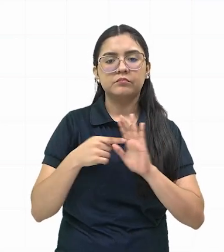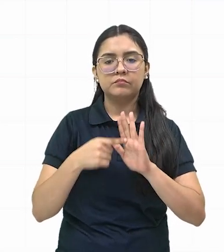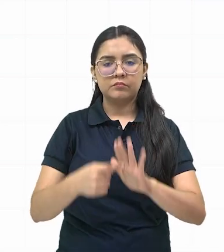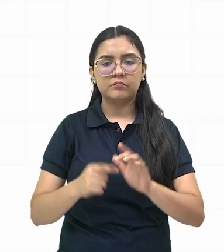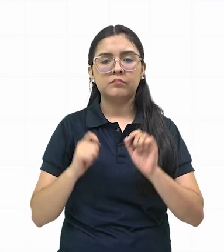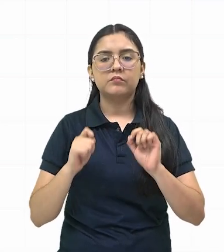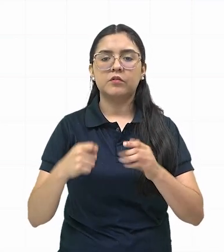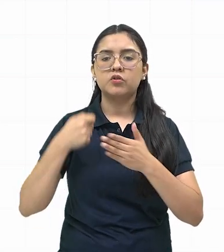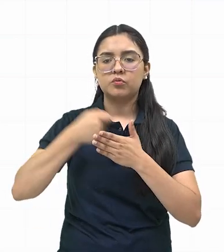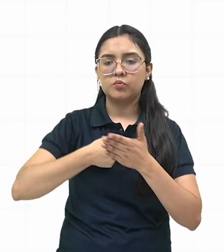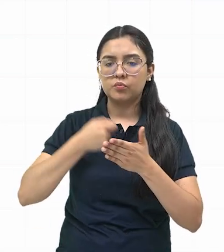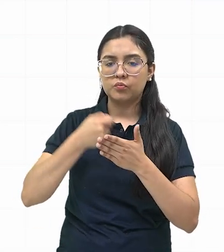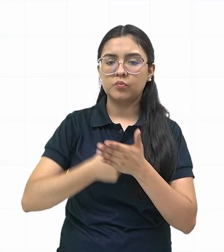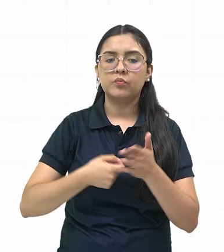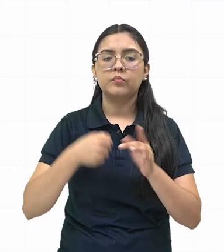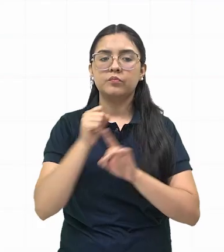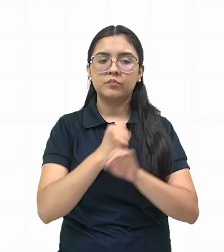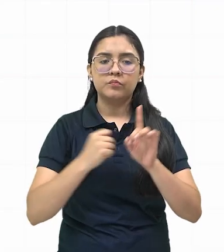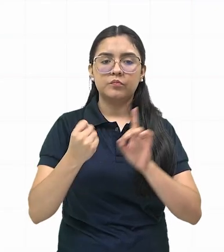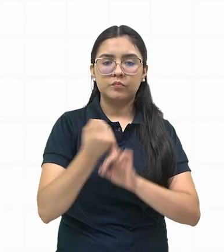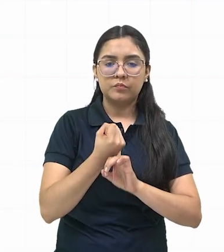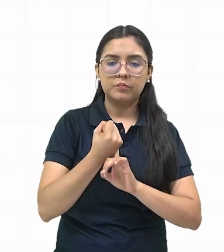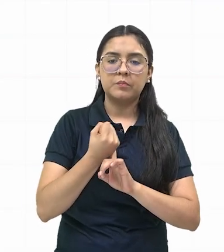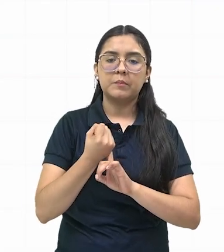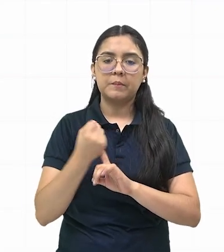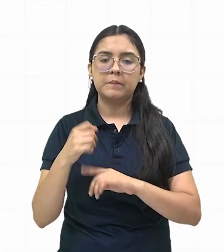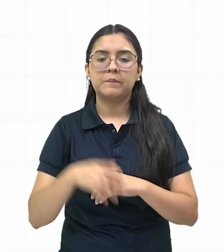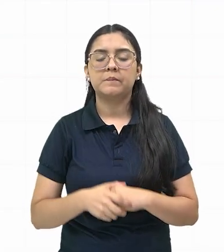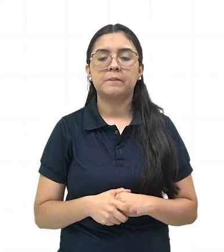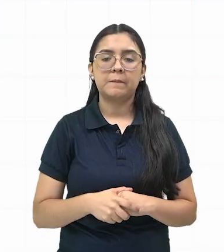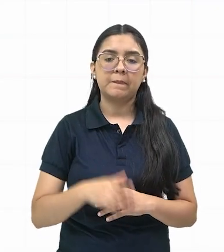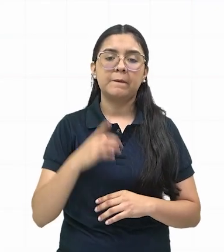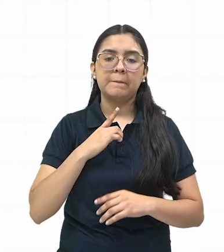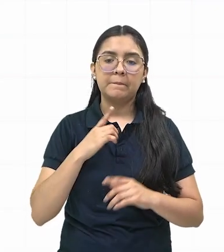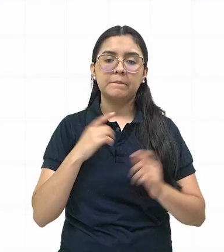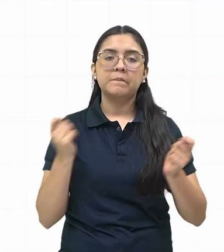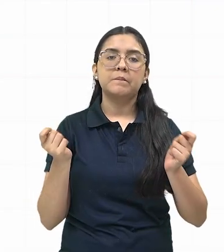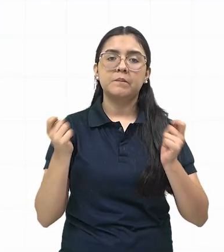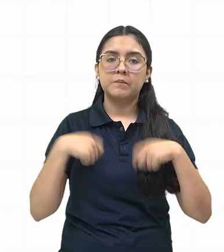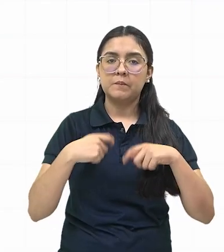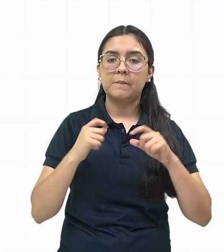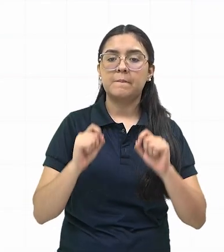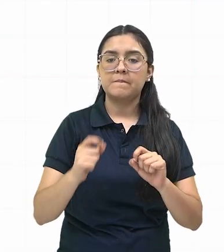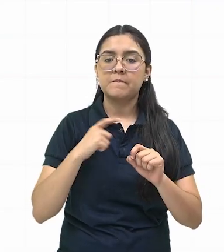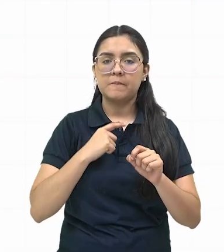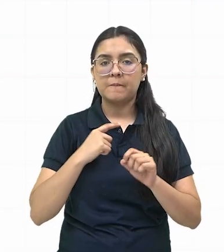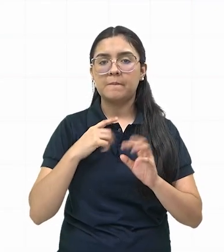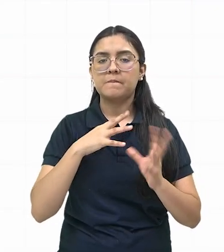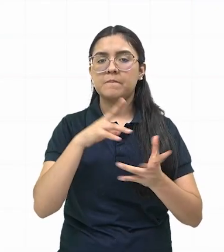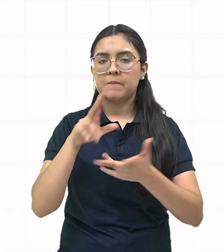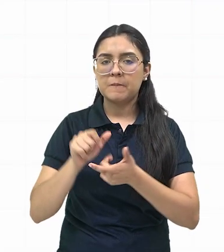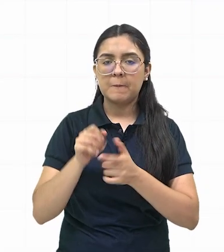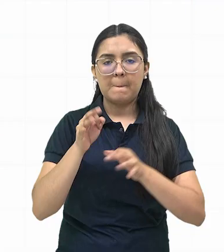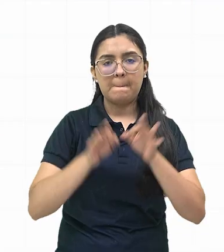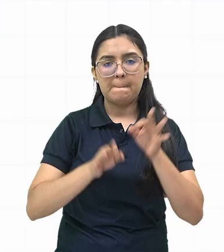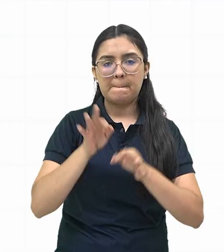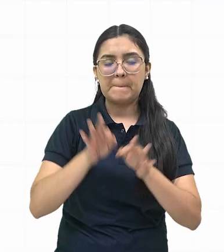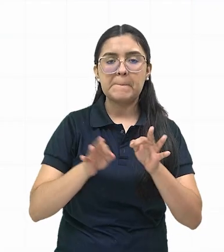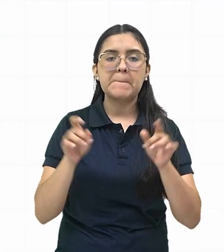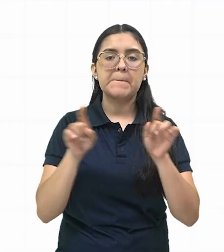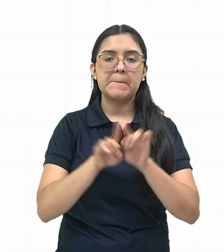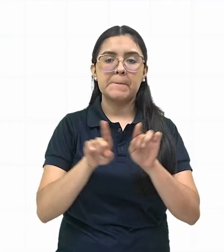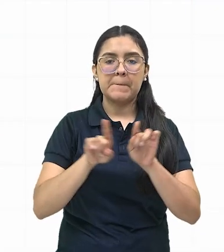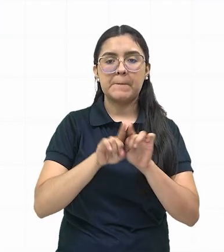para garantir ali que a gente tenha condições favoráveis para a construção de um mundo que seja mais justo, que seja